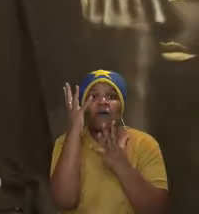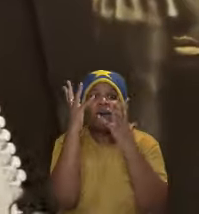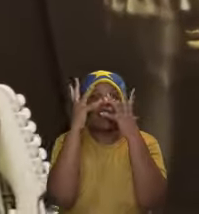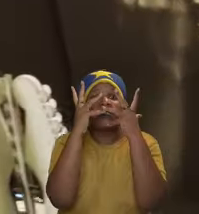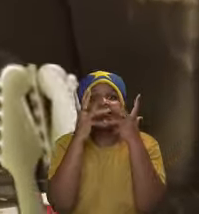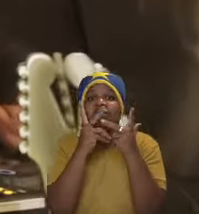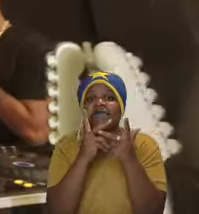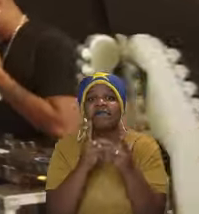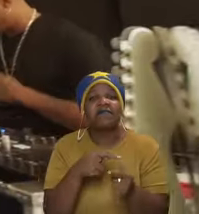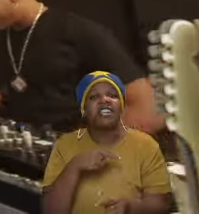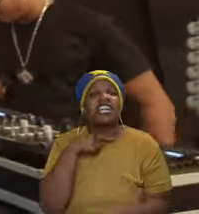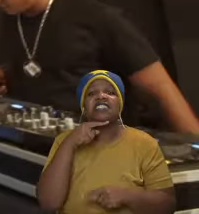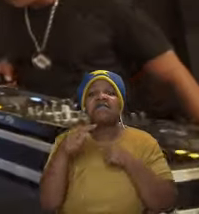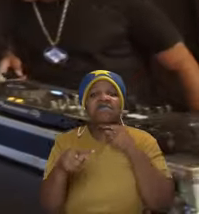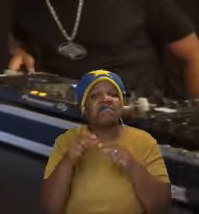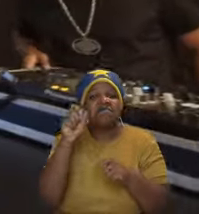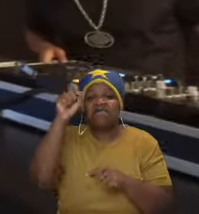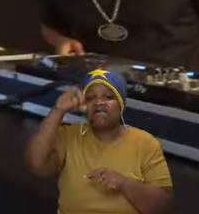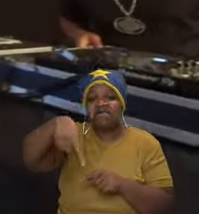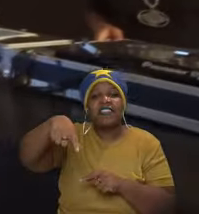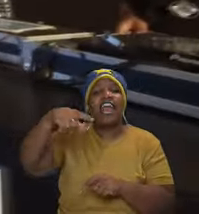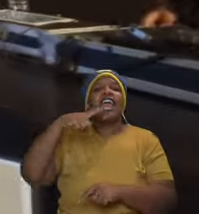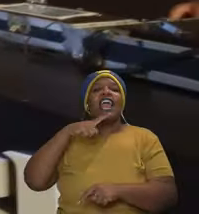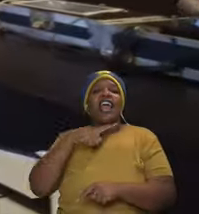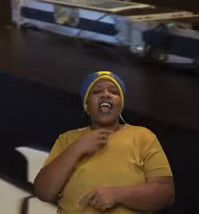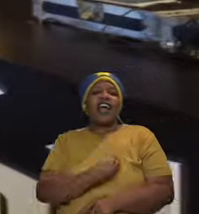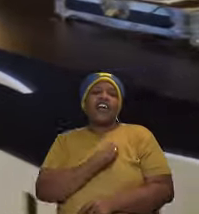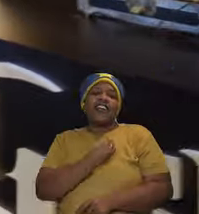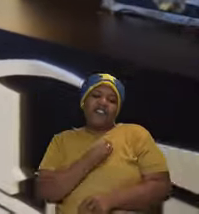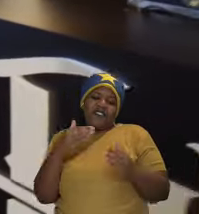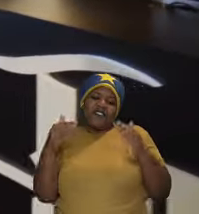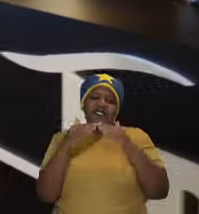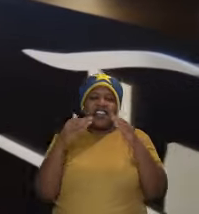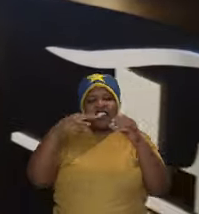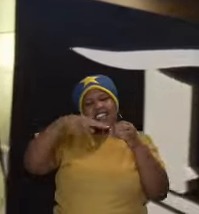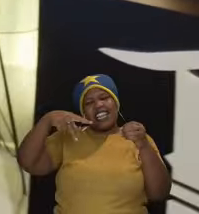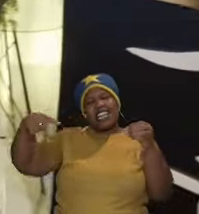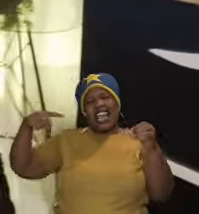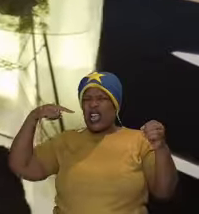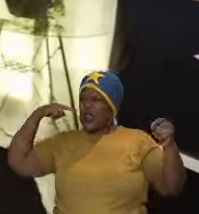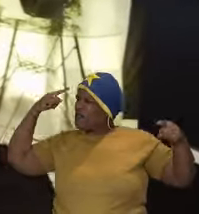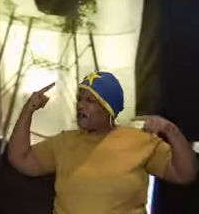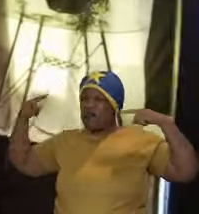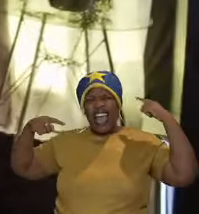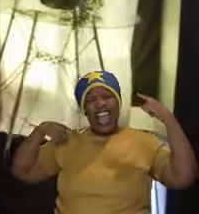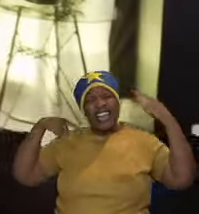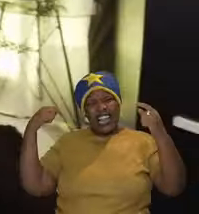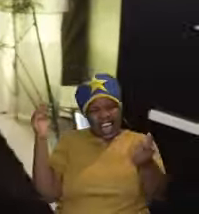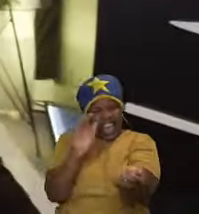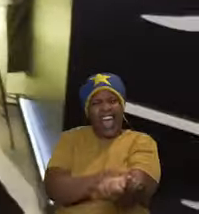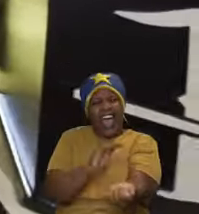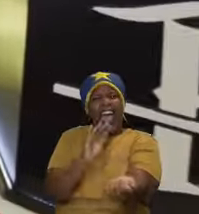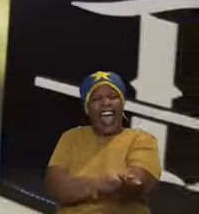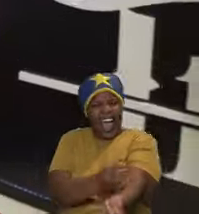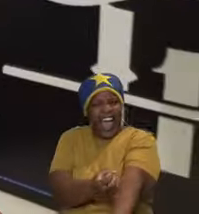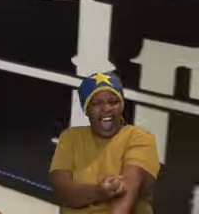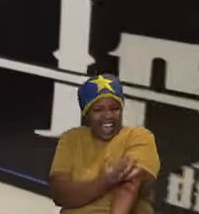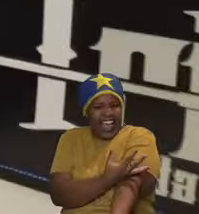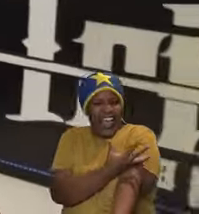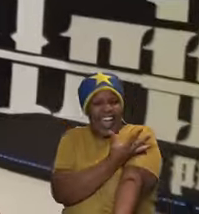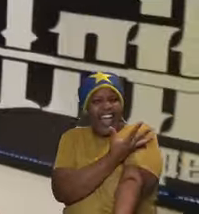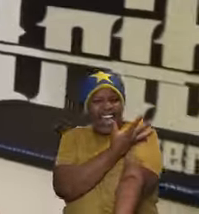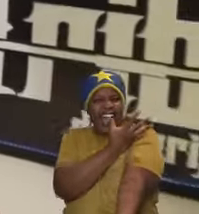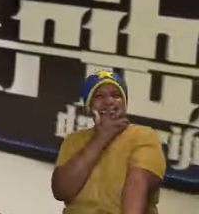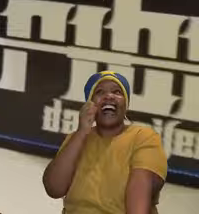onde ninguém cultiva. Sou cria das esquinas de quebra que nego pira. Fã de adrenalina dos corre. Do rolê com as